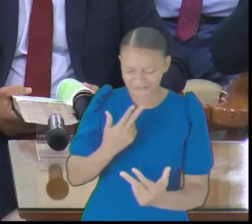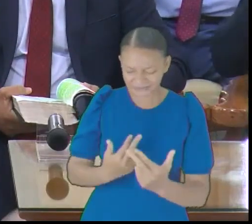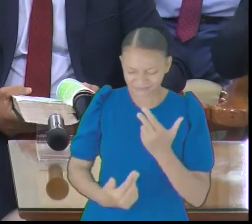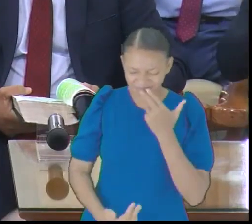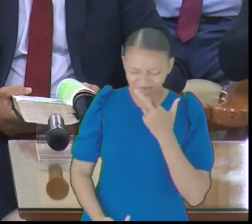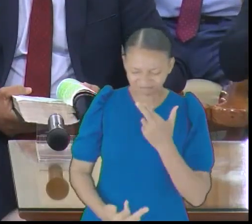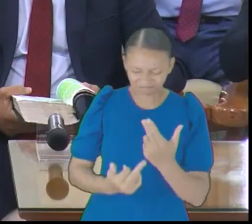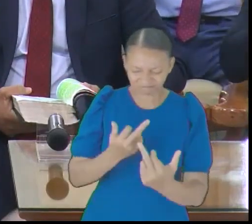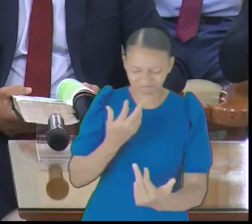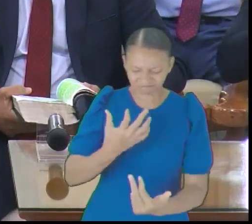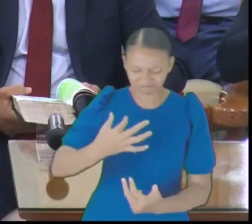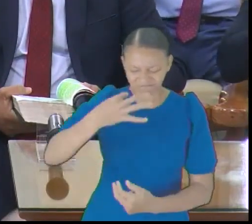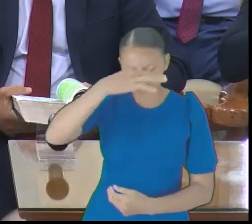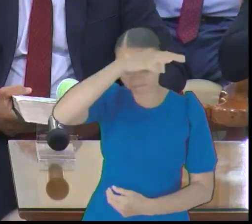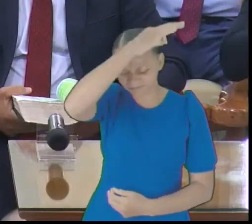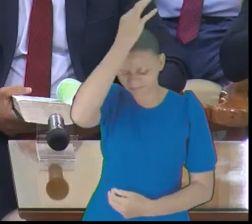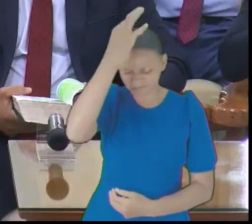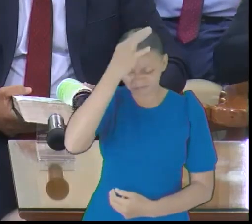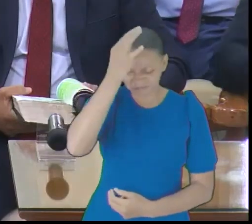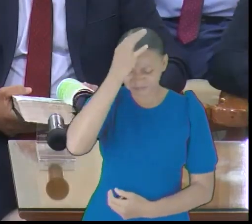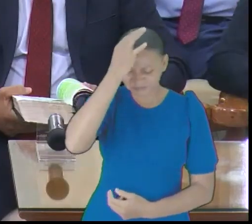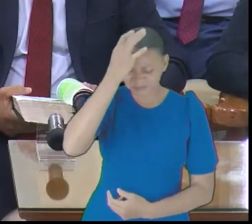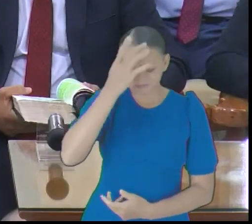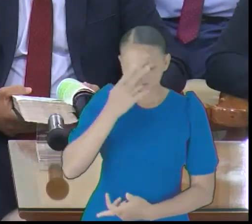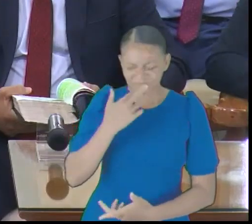Naramanassui de camachéria.